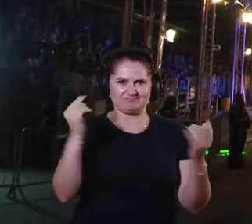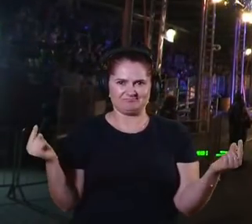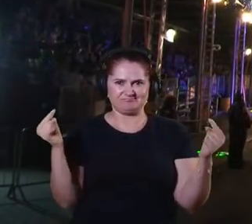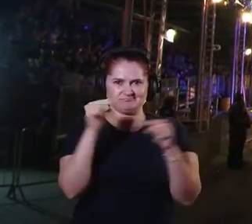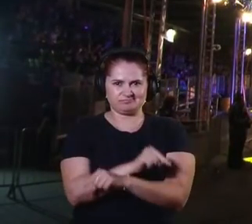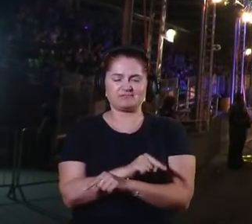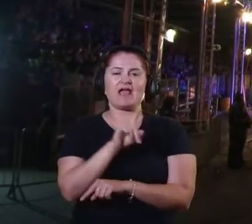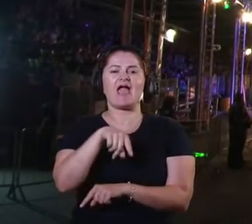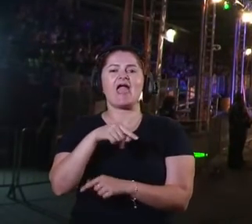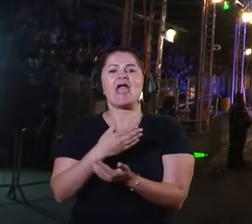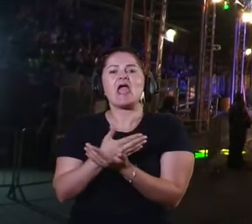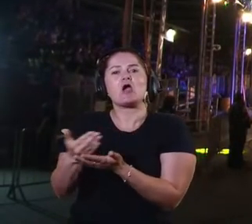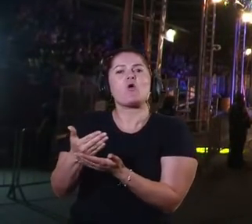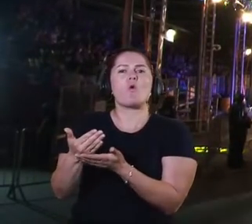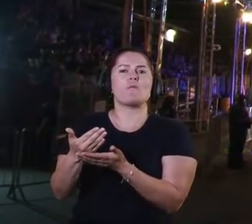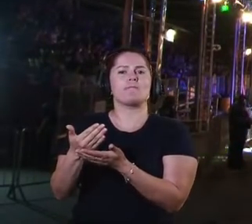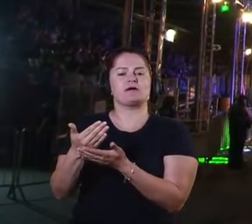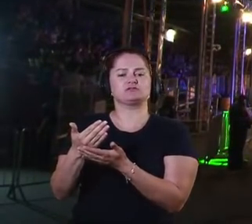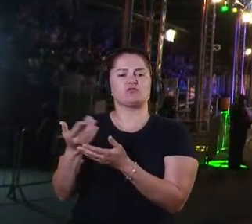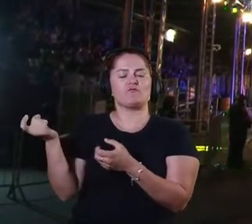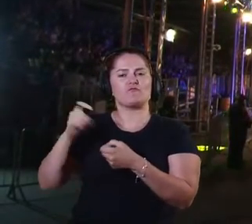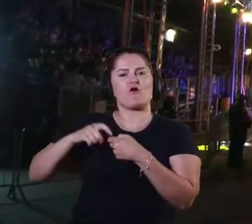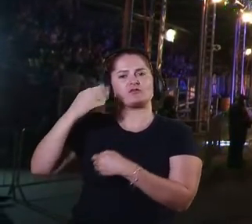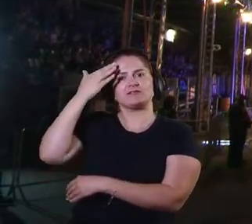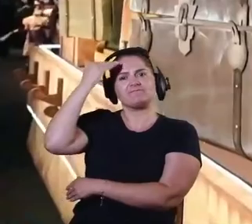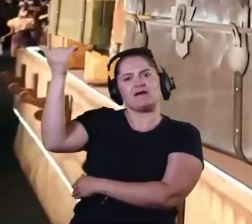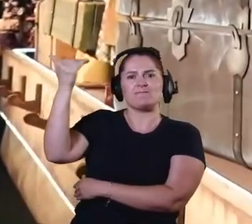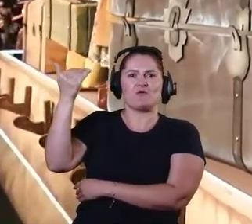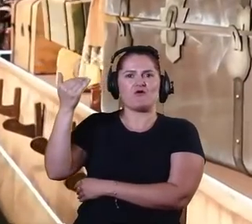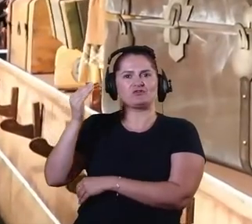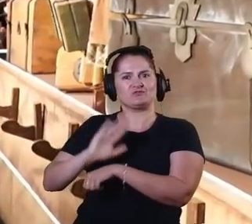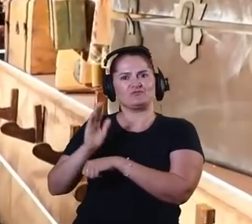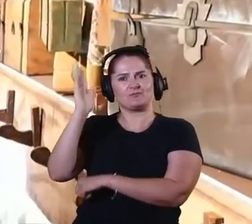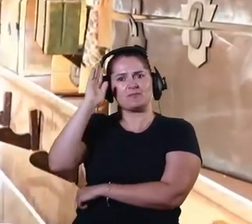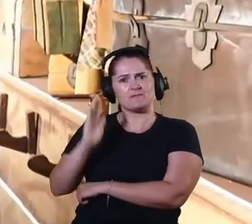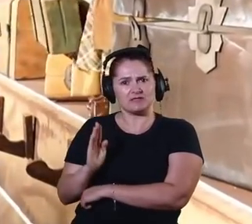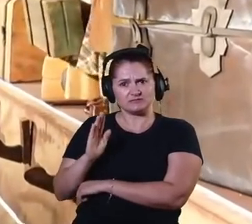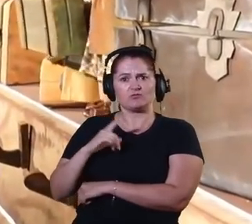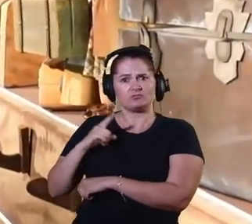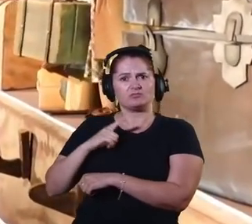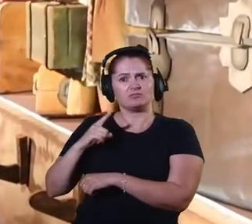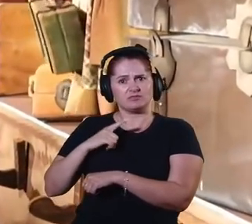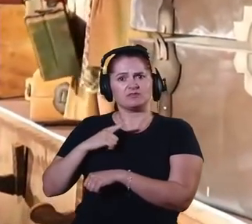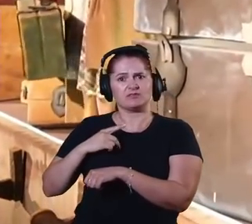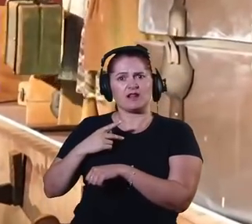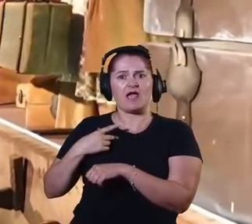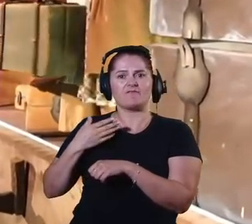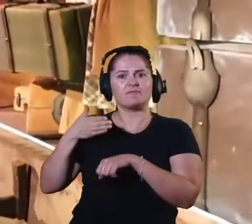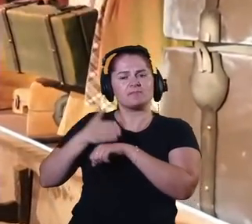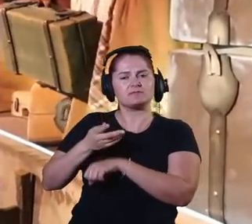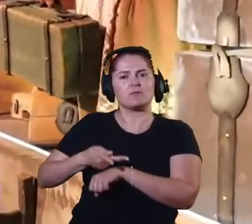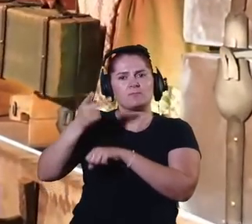abriu as portas do cinema brasileiro, sendo candidato a melhor filme estrangeiro.